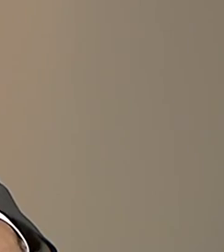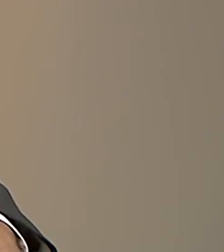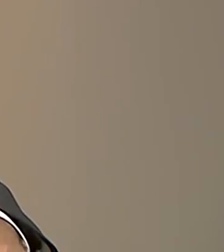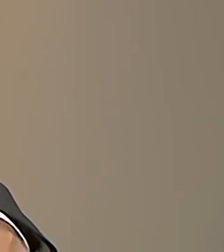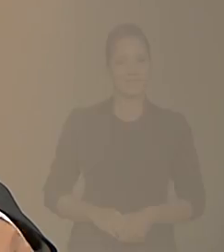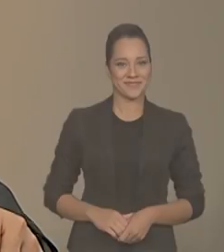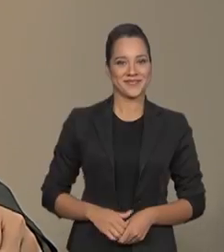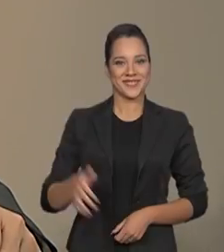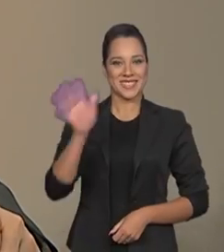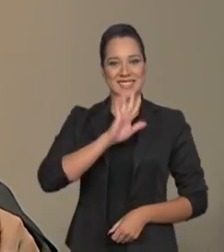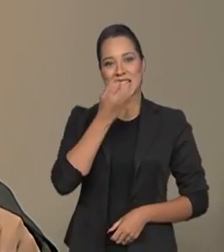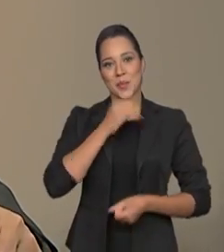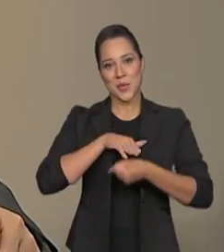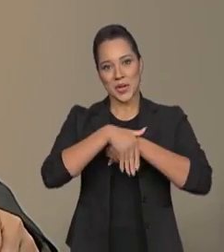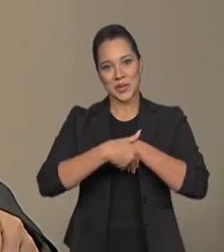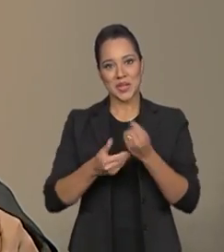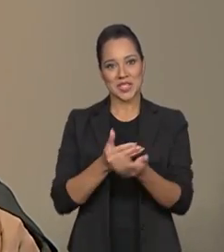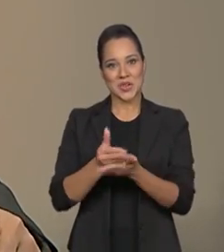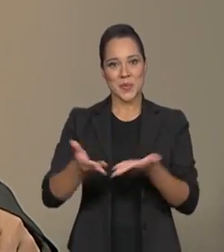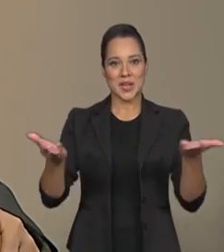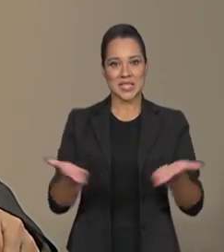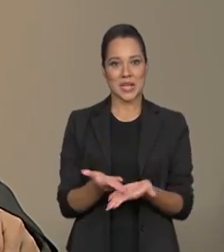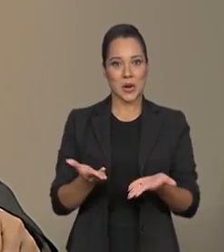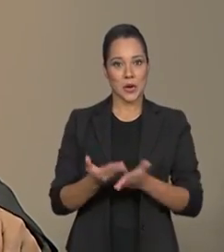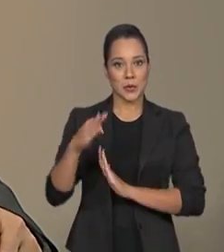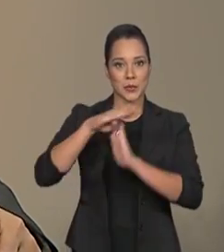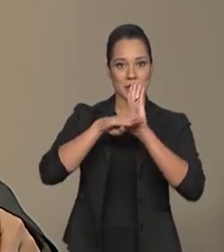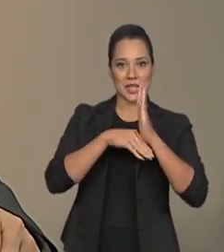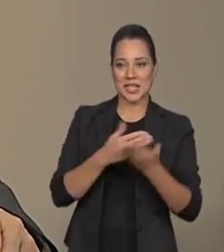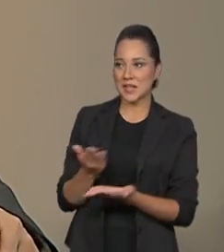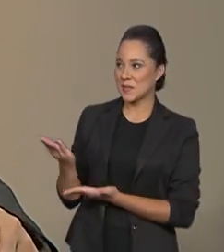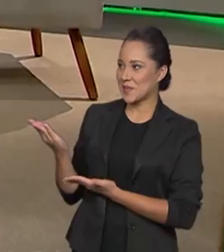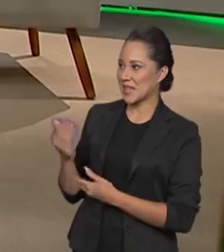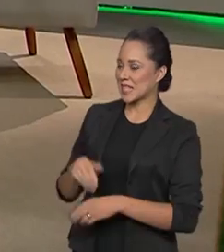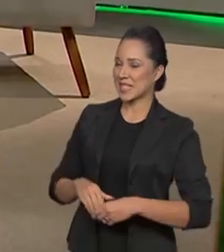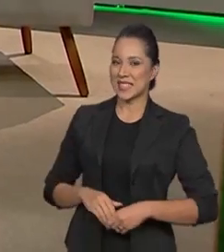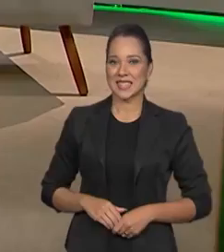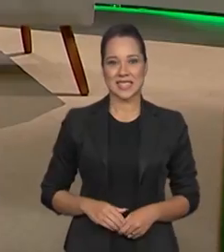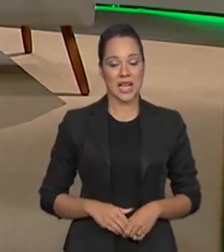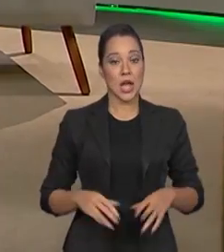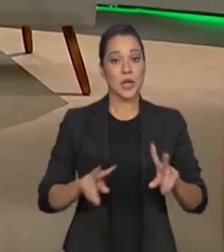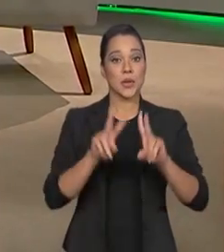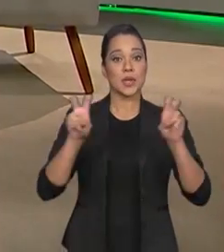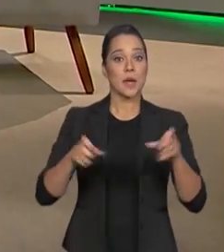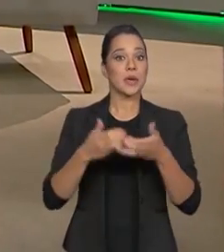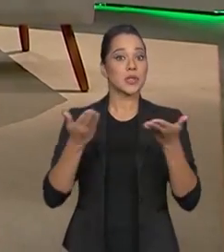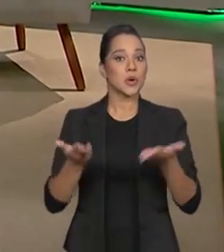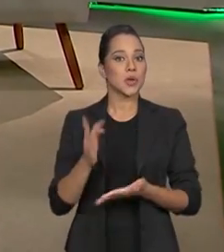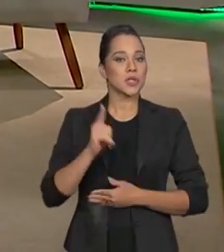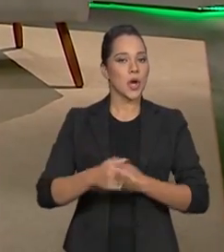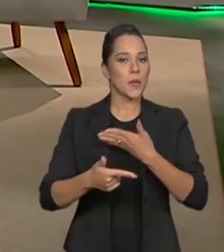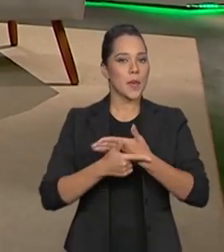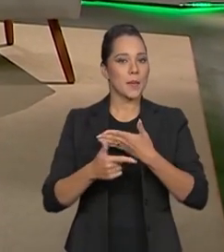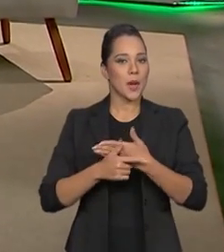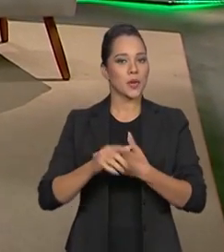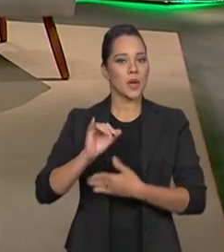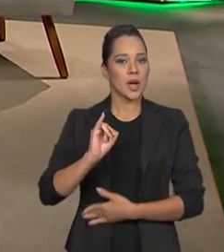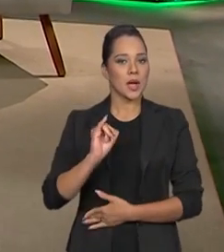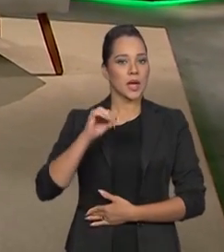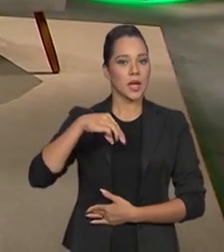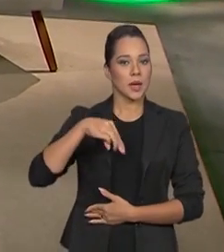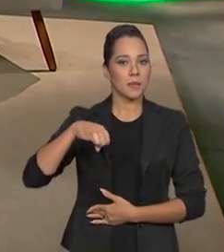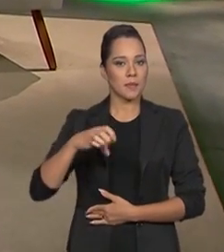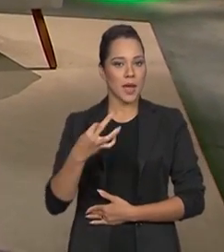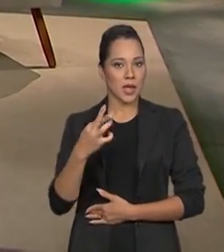Olá boa noite começa agora mais um Brasil em Pauta e o tema de hoje é o papel do Inmetro